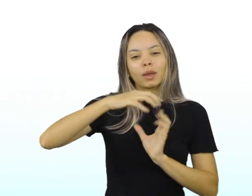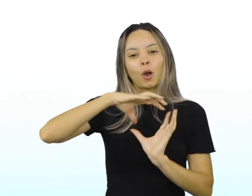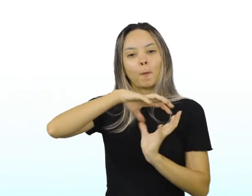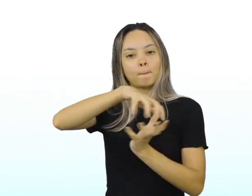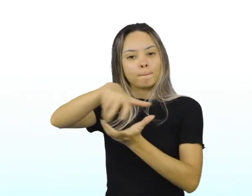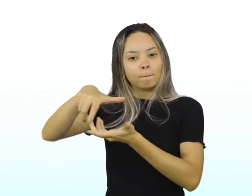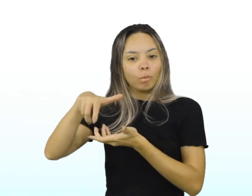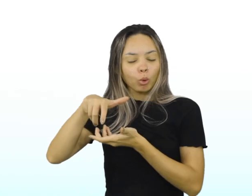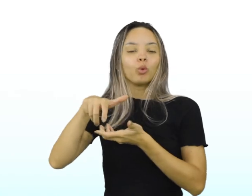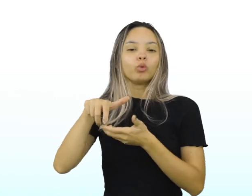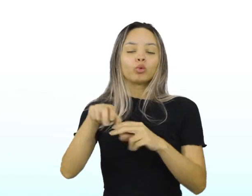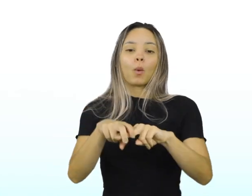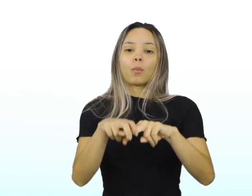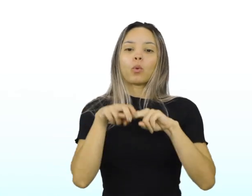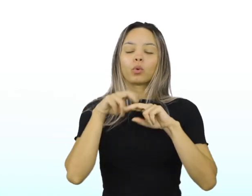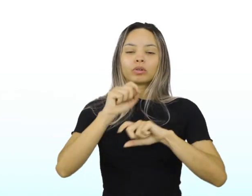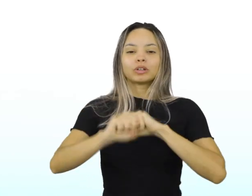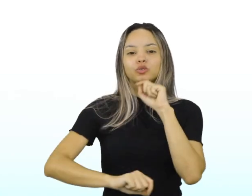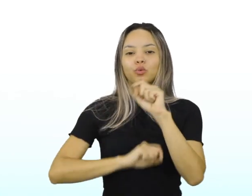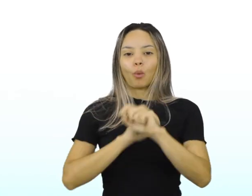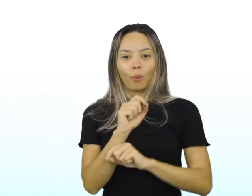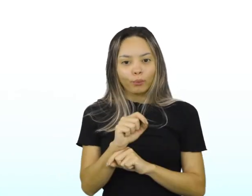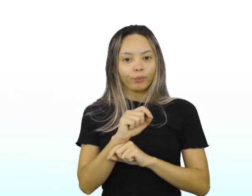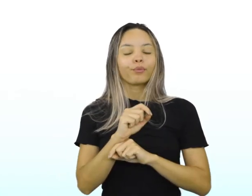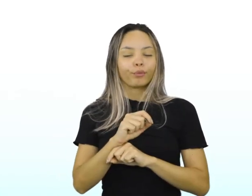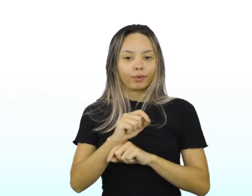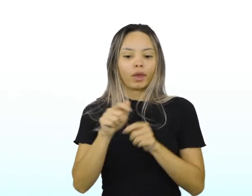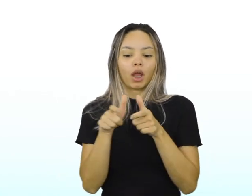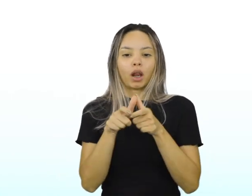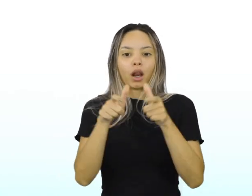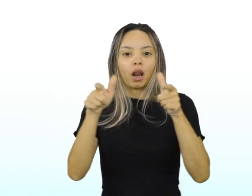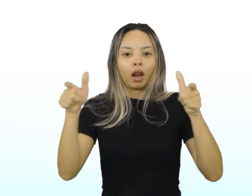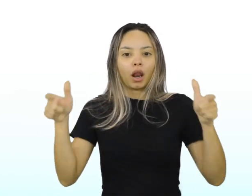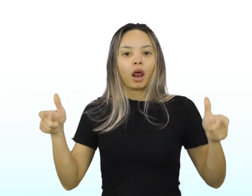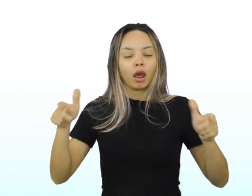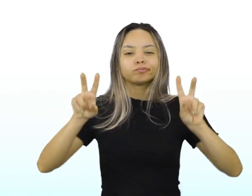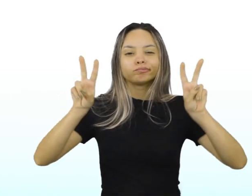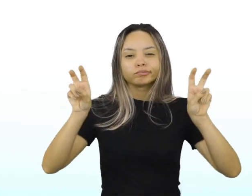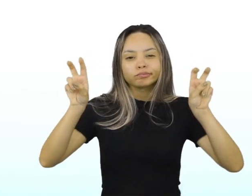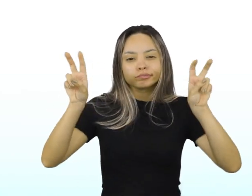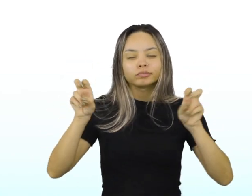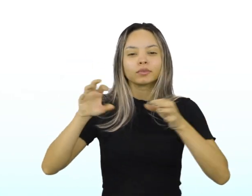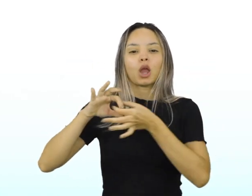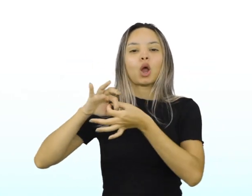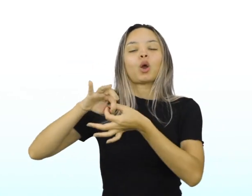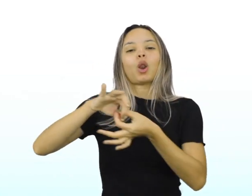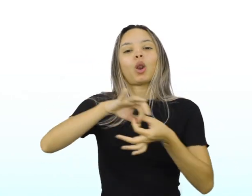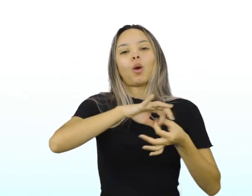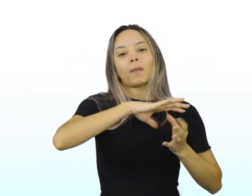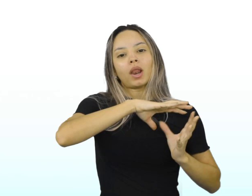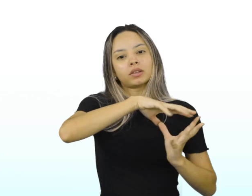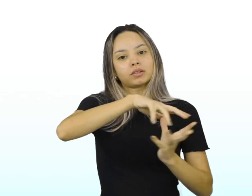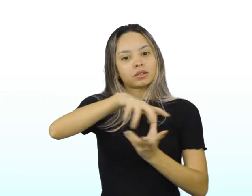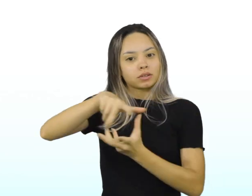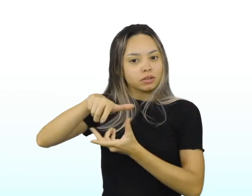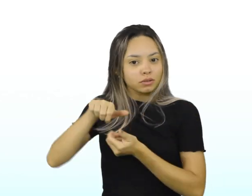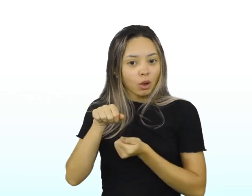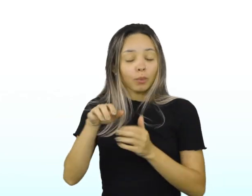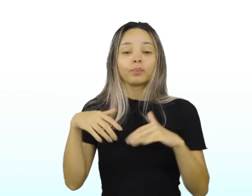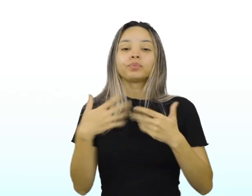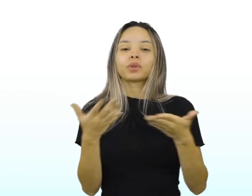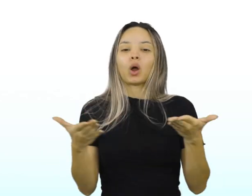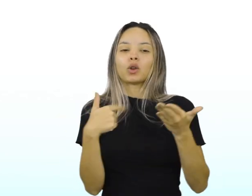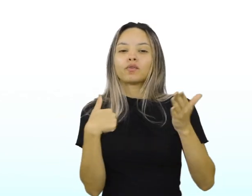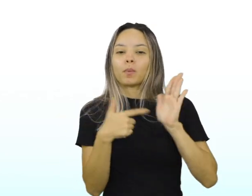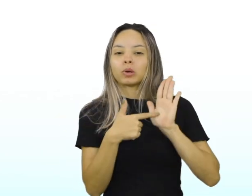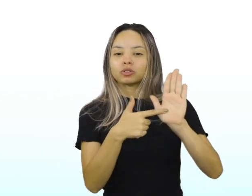tudo contribuiu para a intensificação do processo de globalização. É bem parecido aí nessa mesma época, eu vou mostrar uma